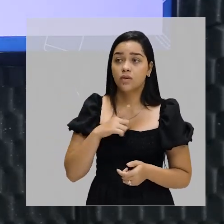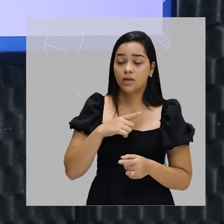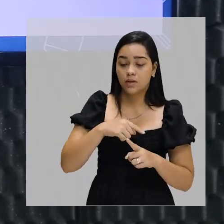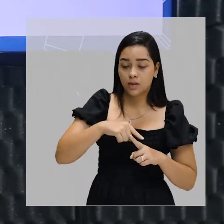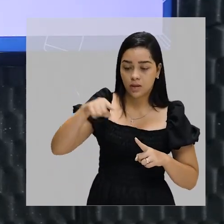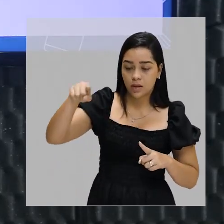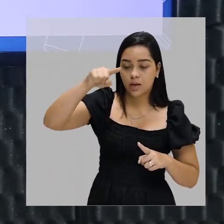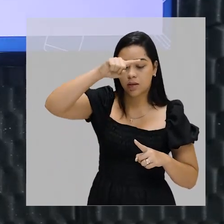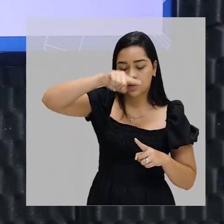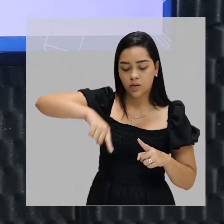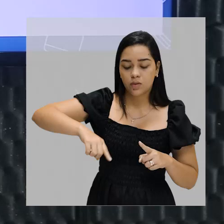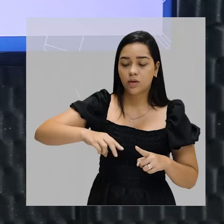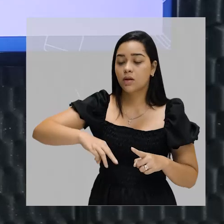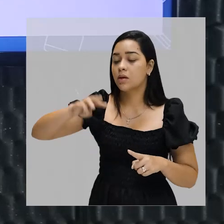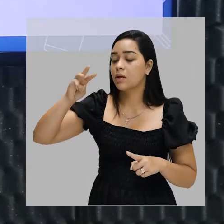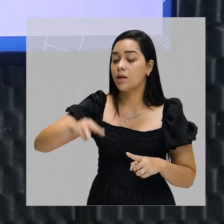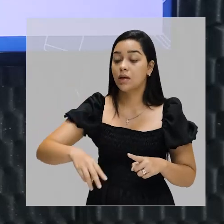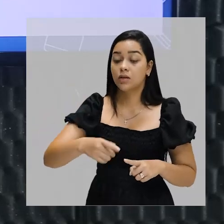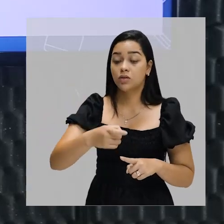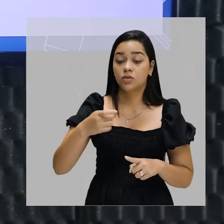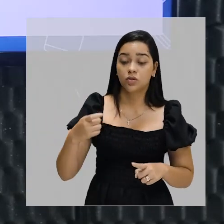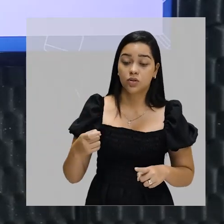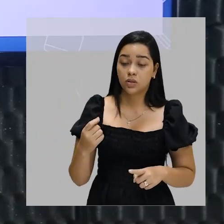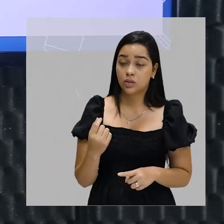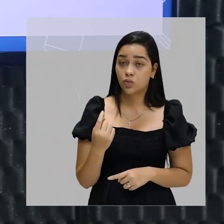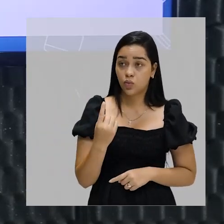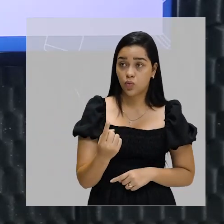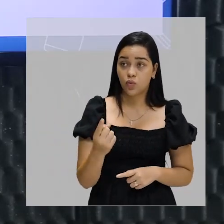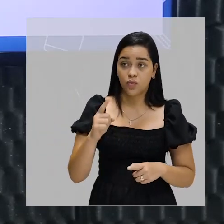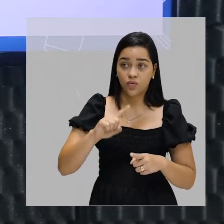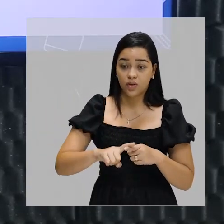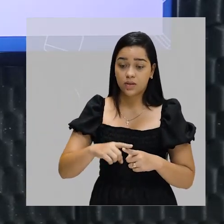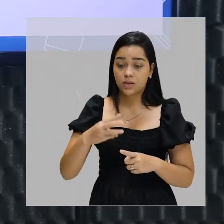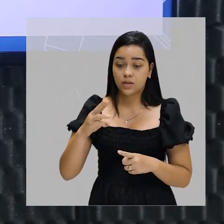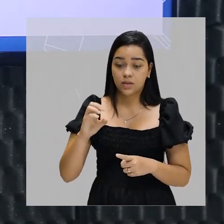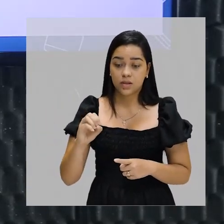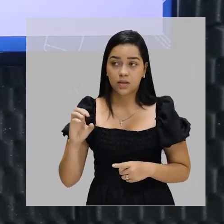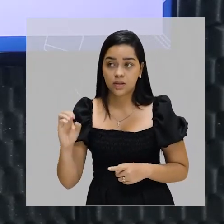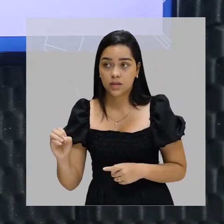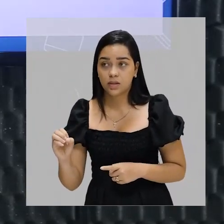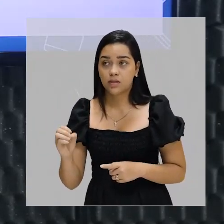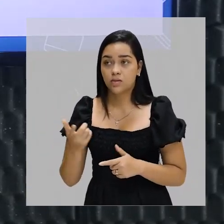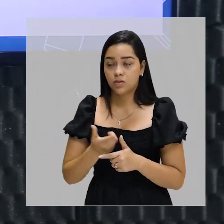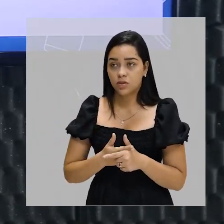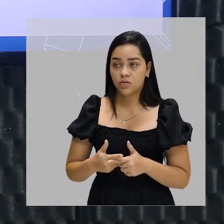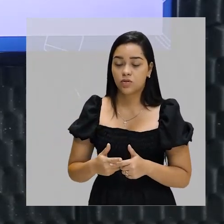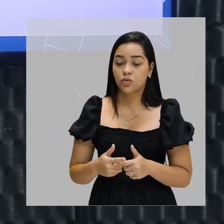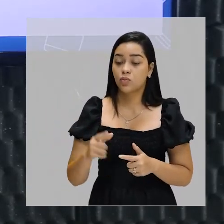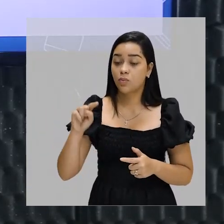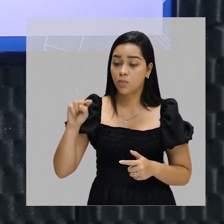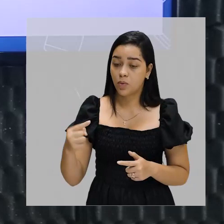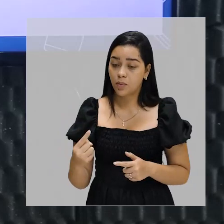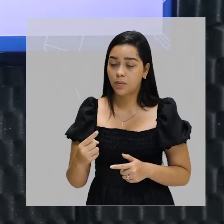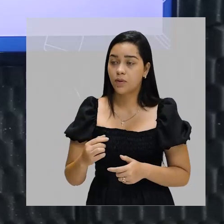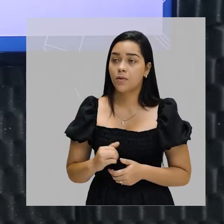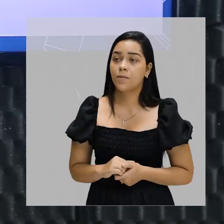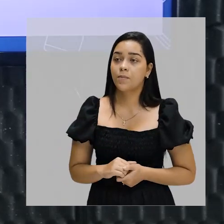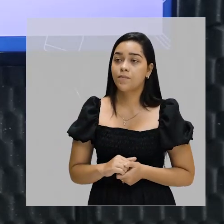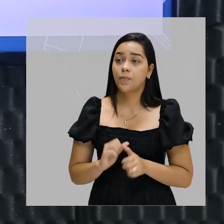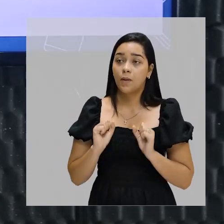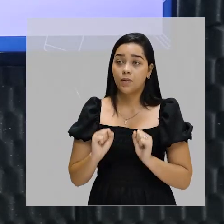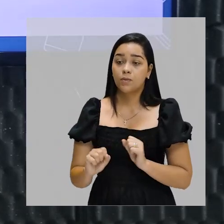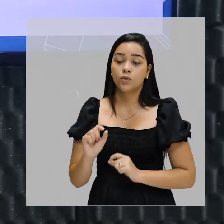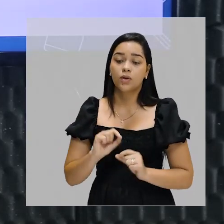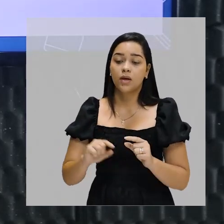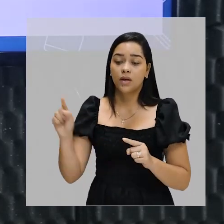3 simples, quem vai ser x? 1 vezes 300 dividido por 1000, certo? Podemos